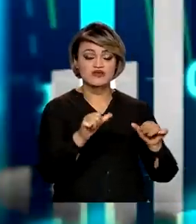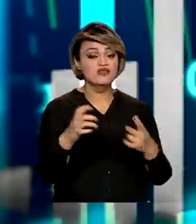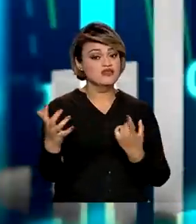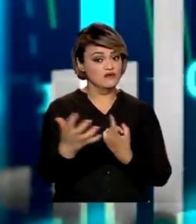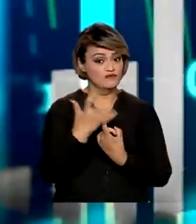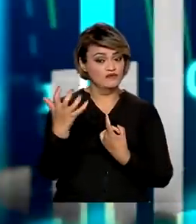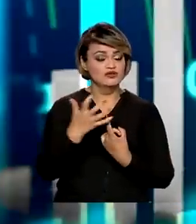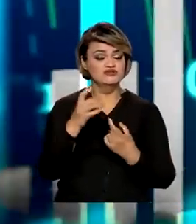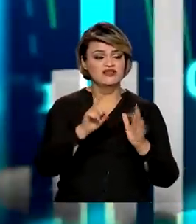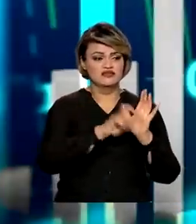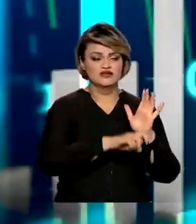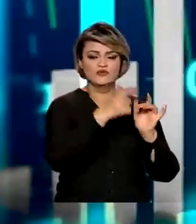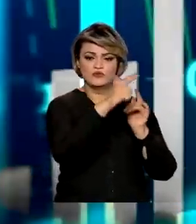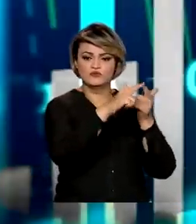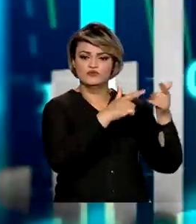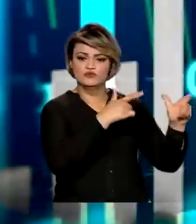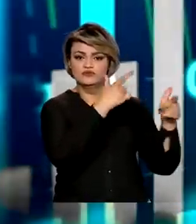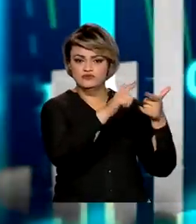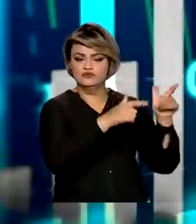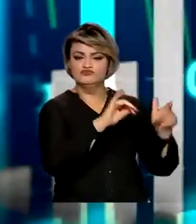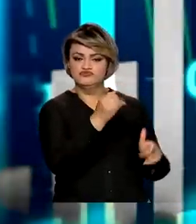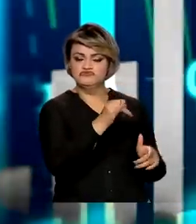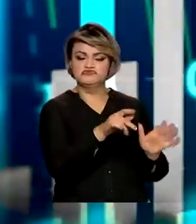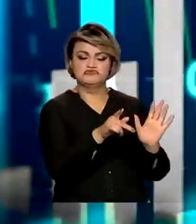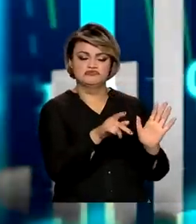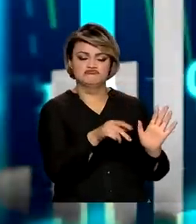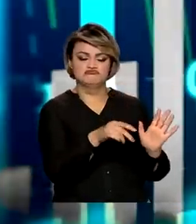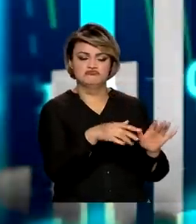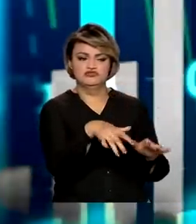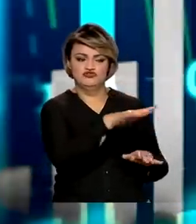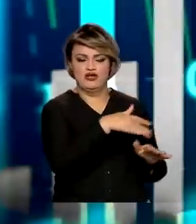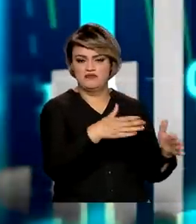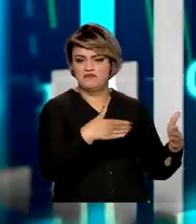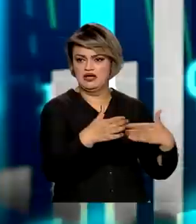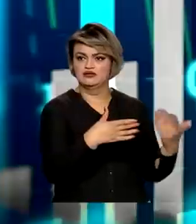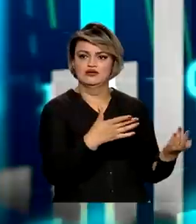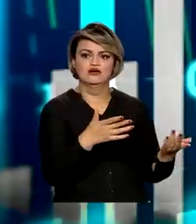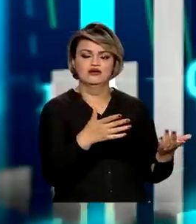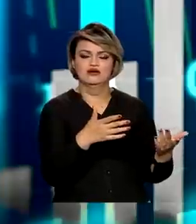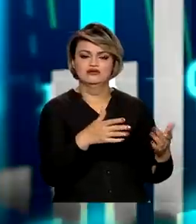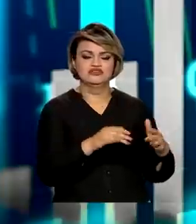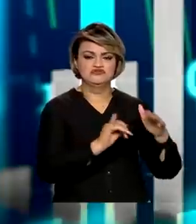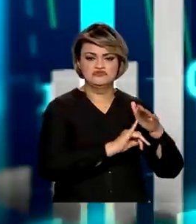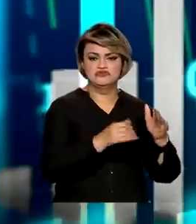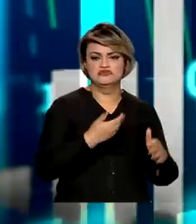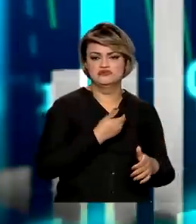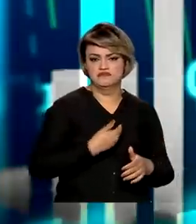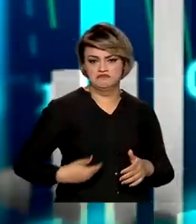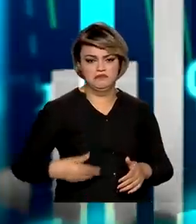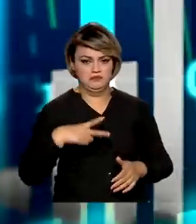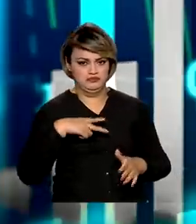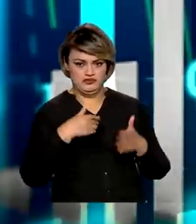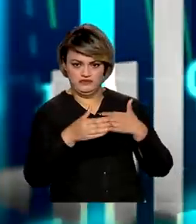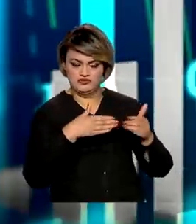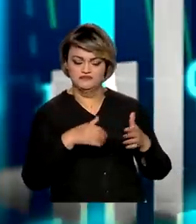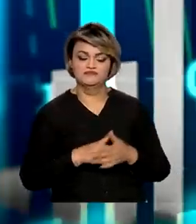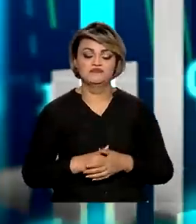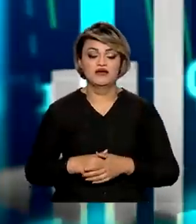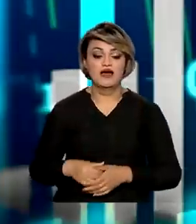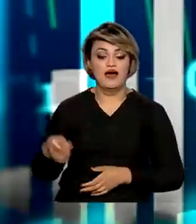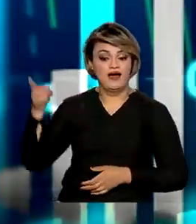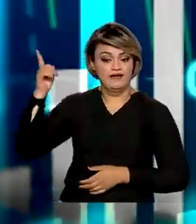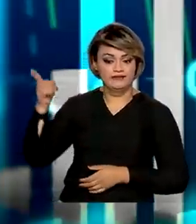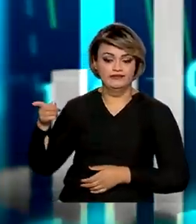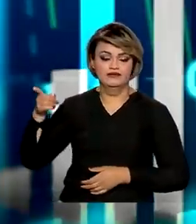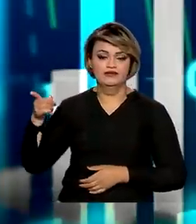afetando todas as taxas de juros praticadas pelas instituições financeiras no mercado sejam soluções financeiras públicas ou privadas o que que nós